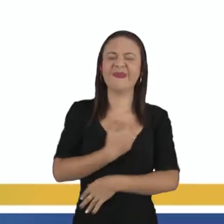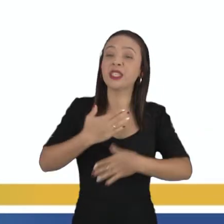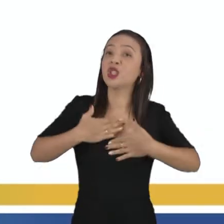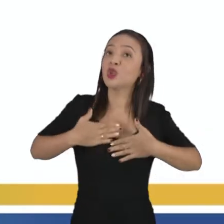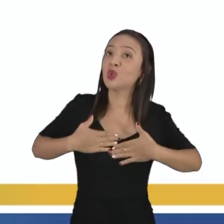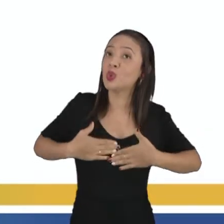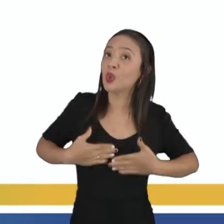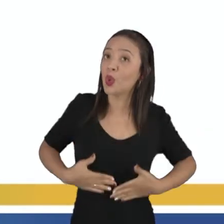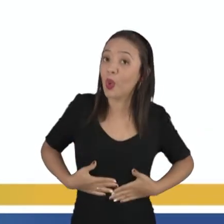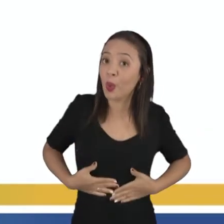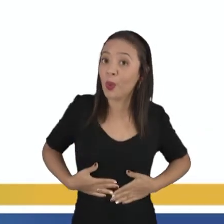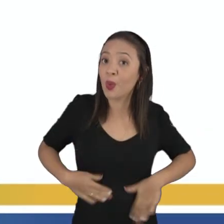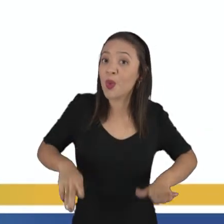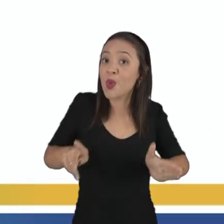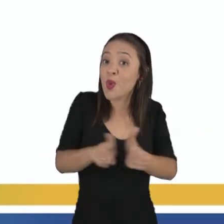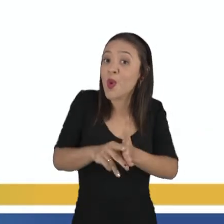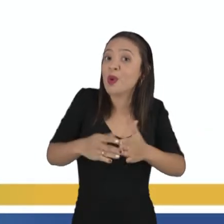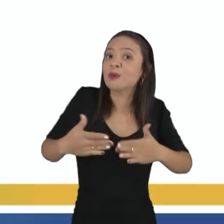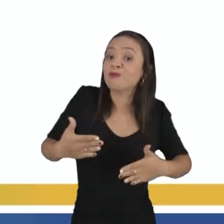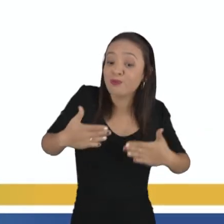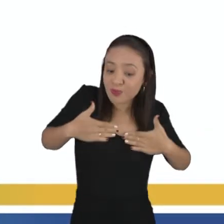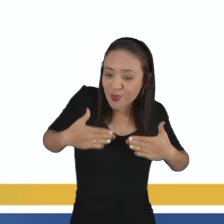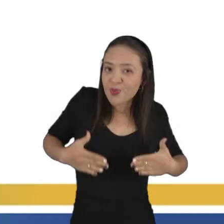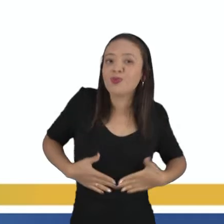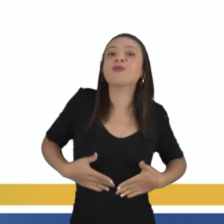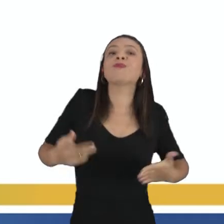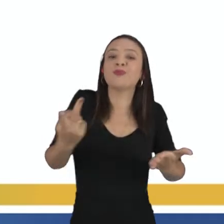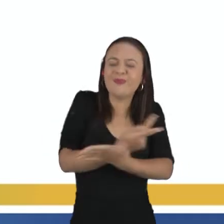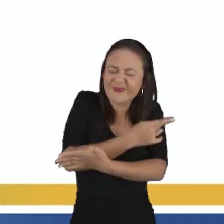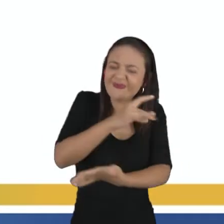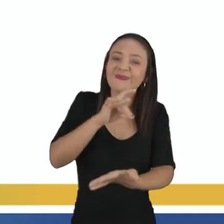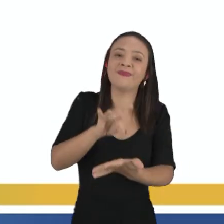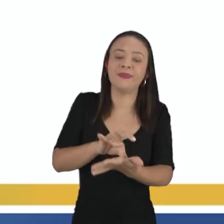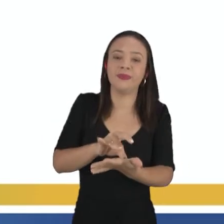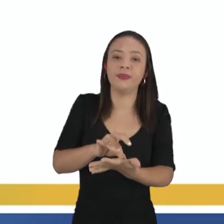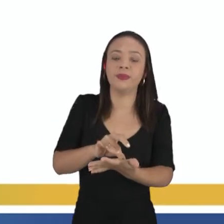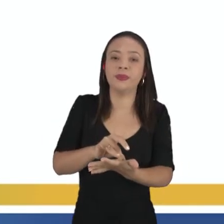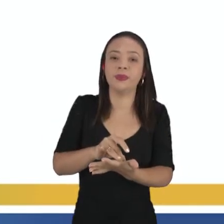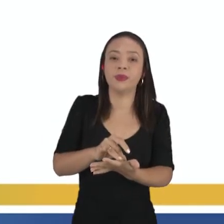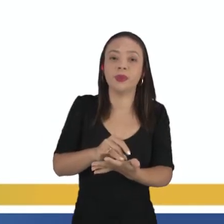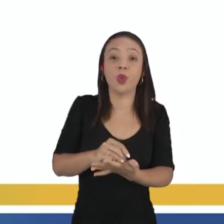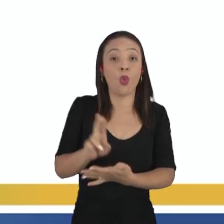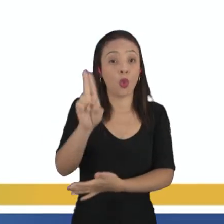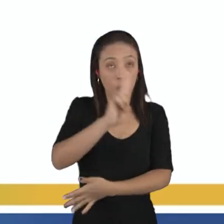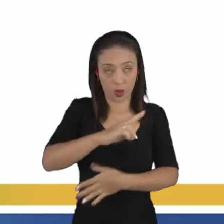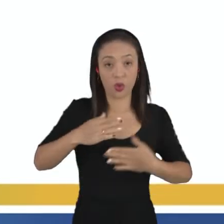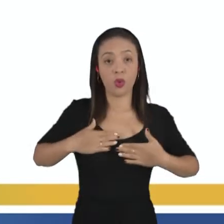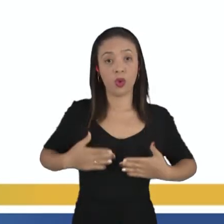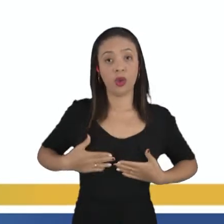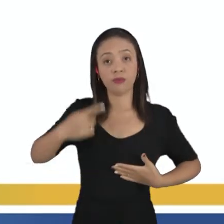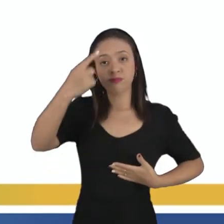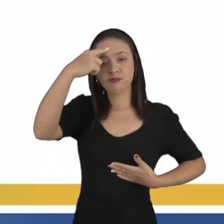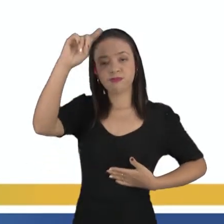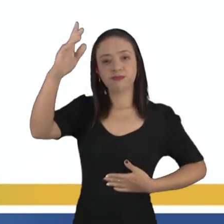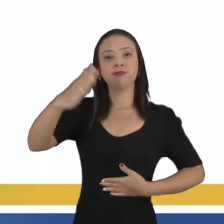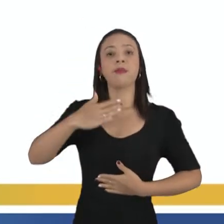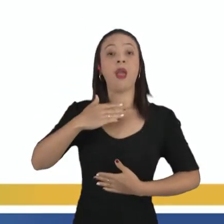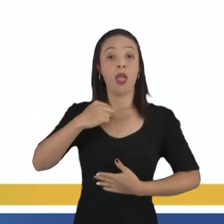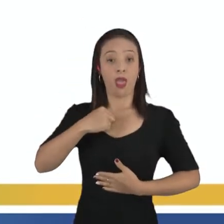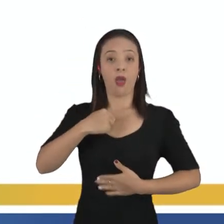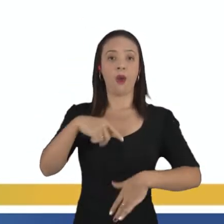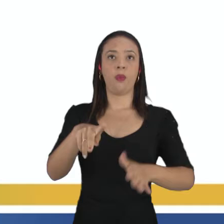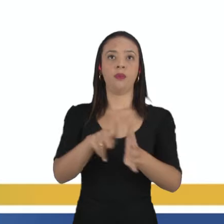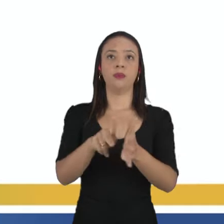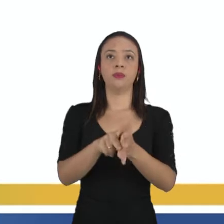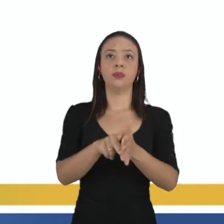que o próprio corpo acontece. É com o corpo que se produz a si mesmo. É com o corpo e